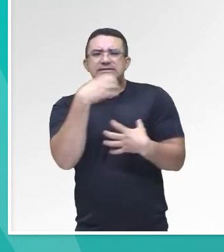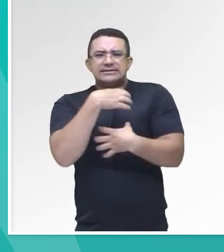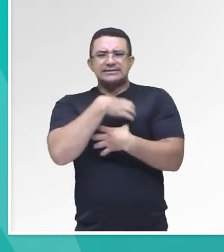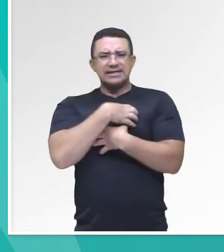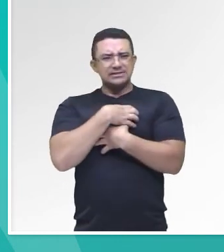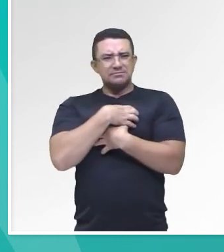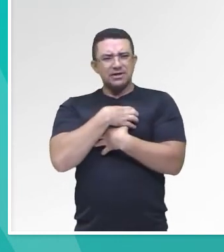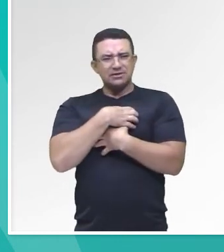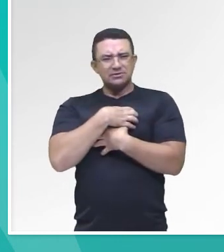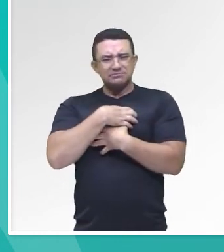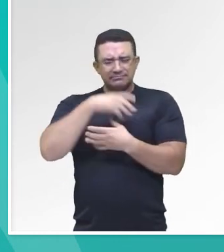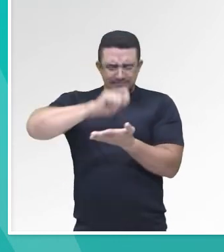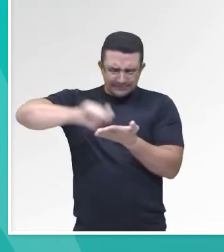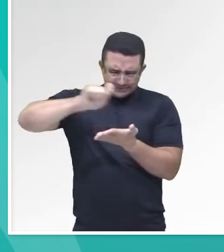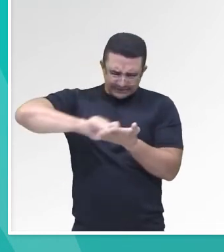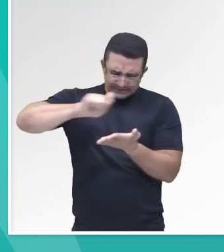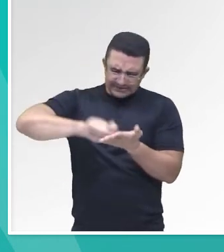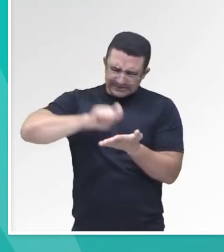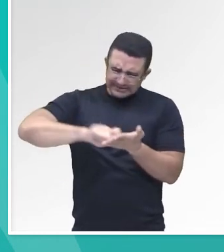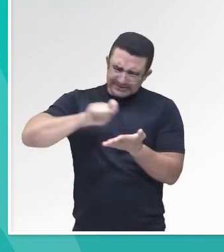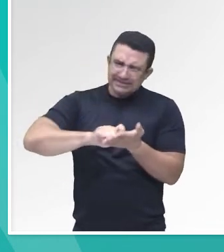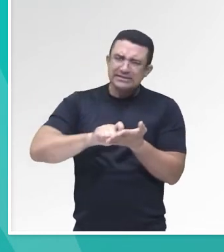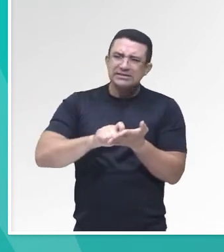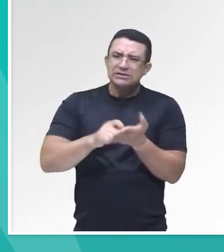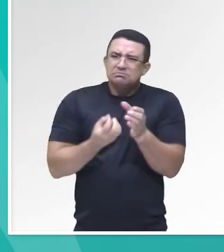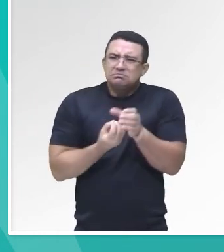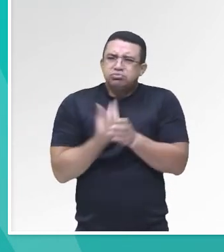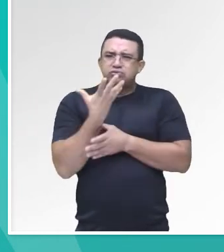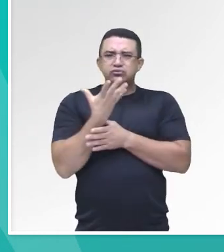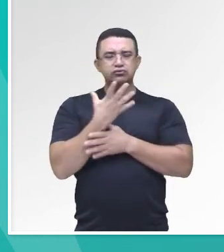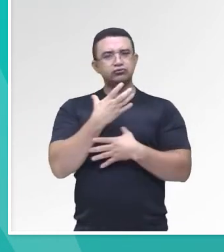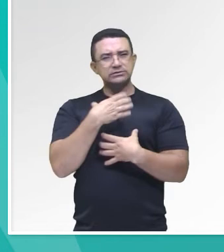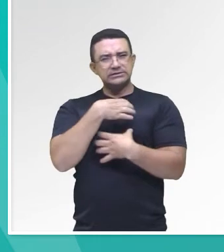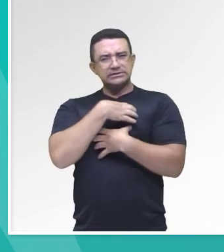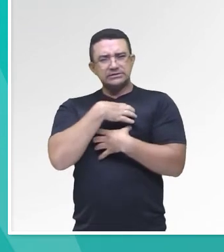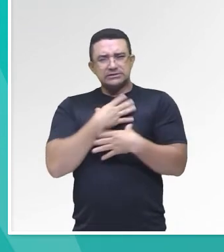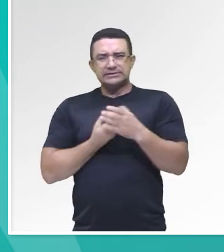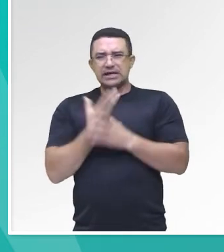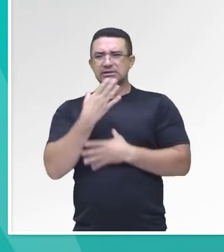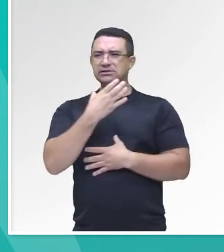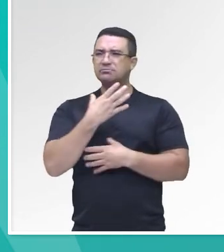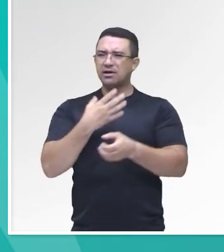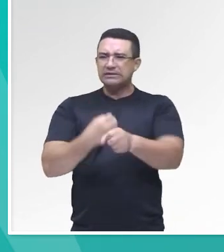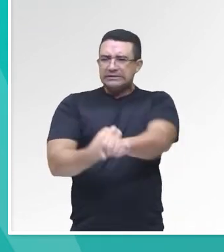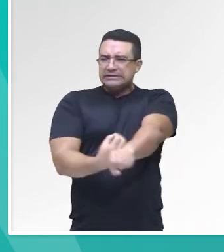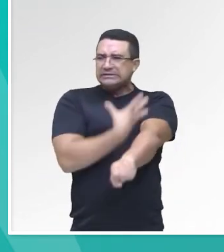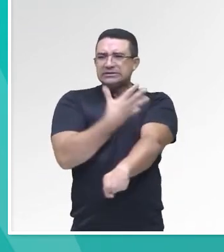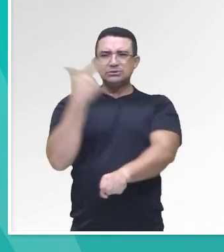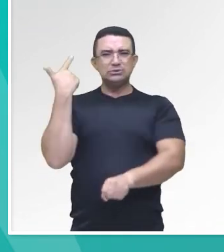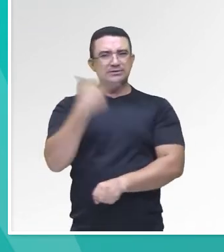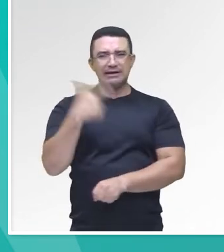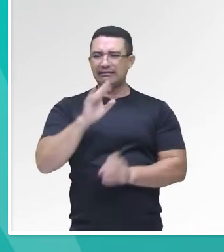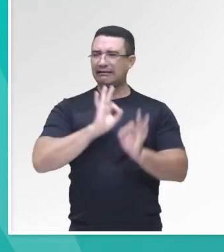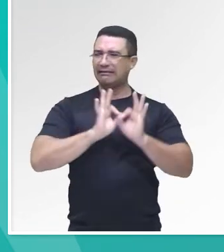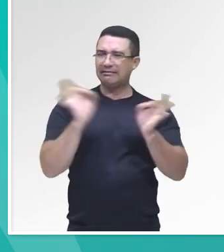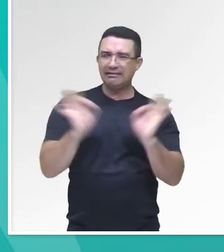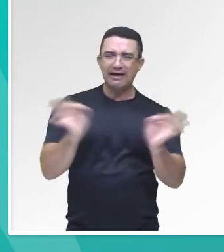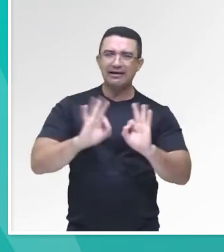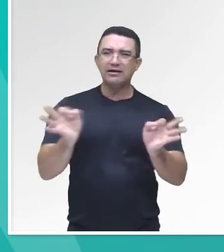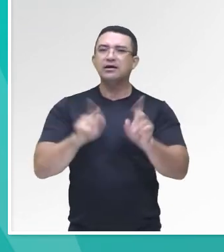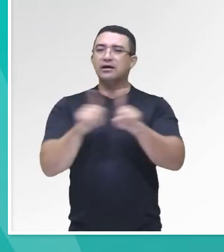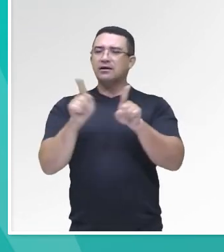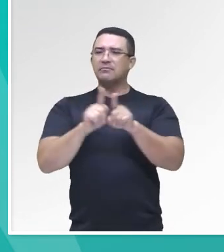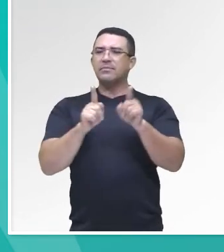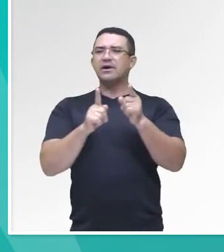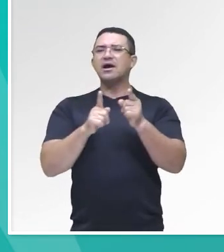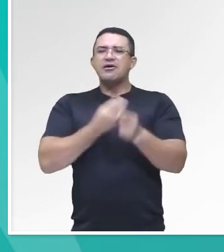esse verso, ele provoca uma certa angústia nele, né? Assim dos lábios a vida corre,